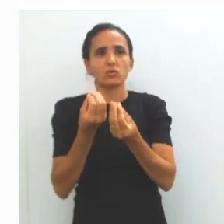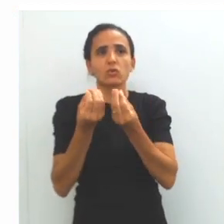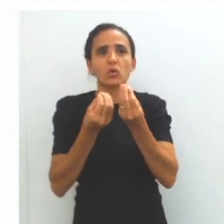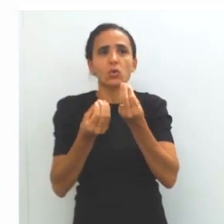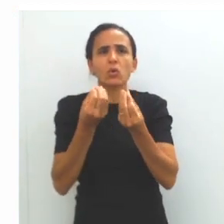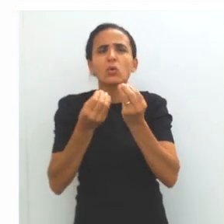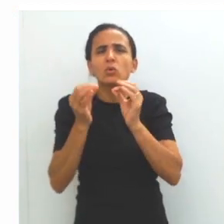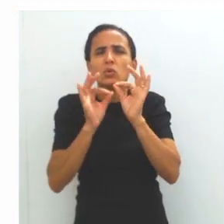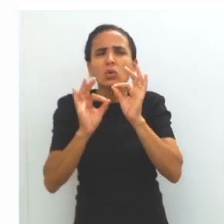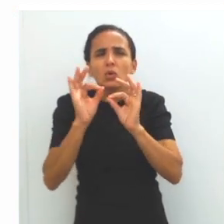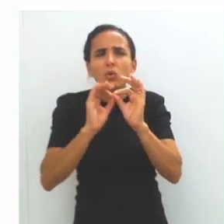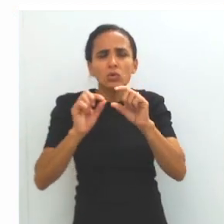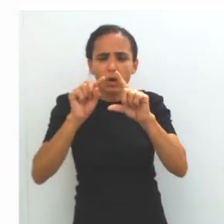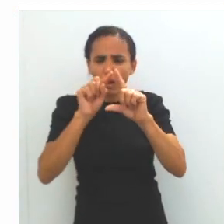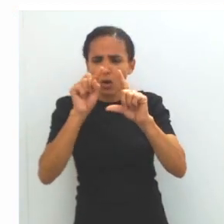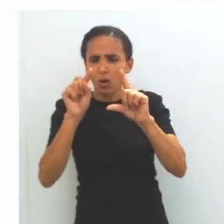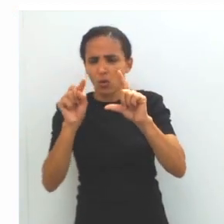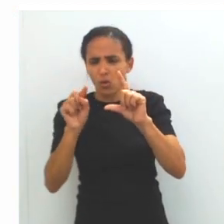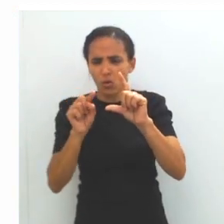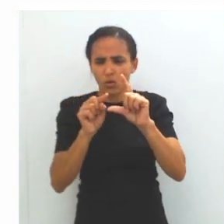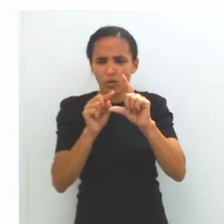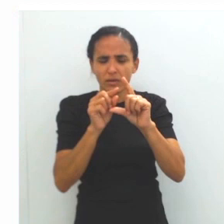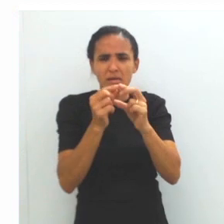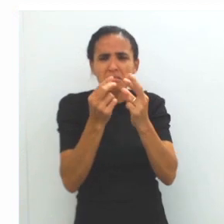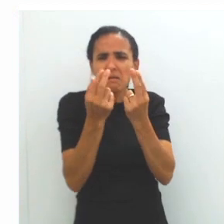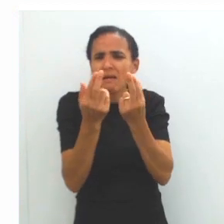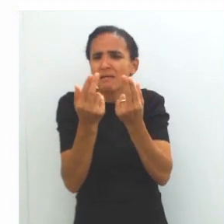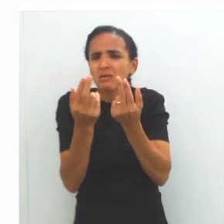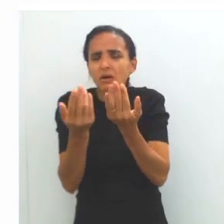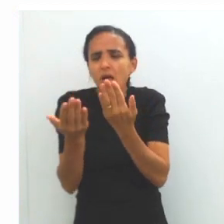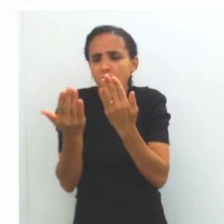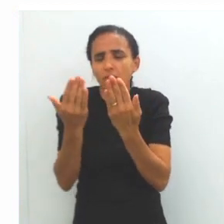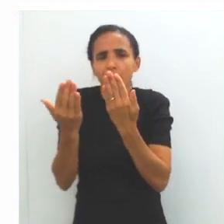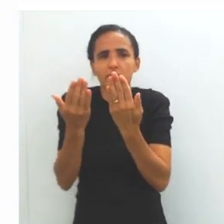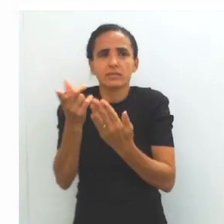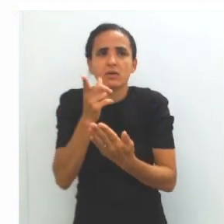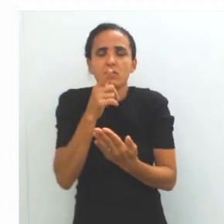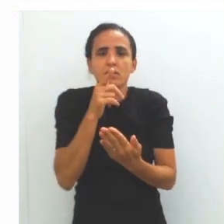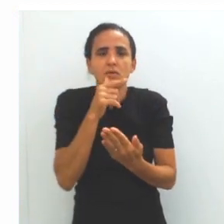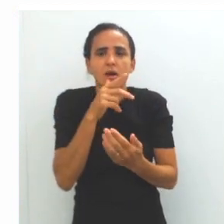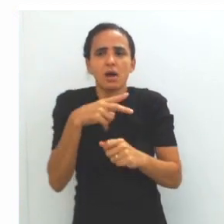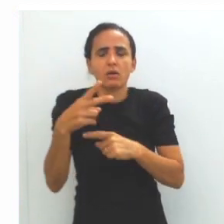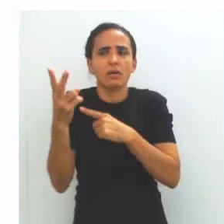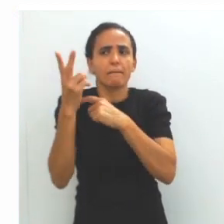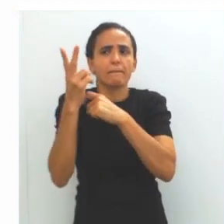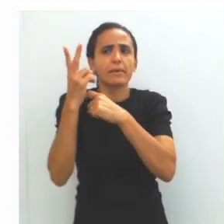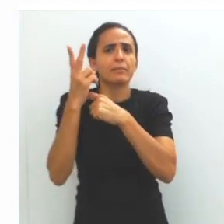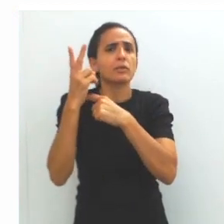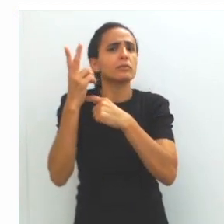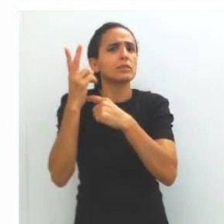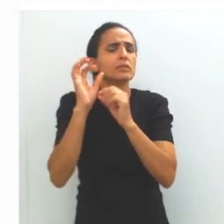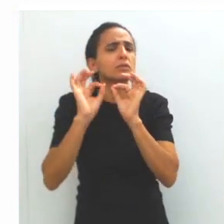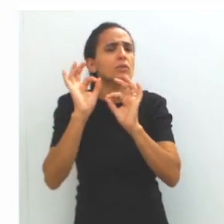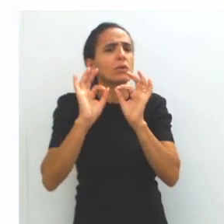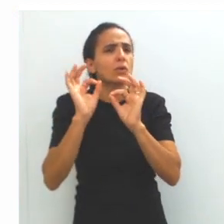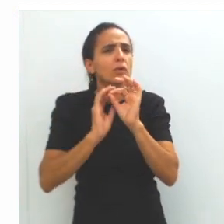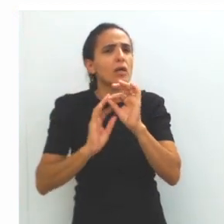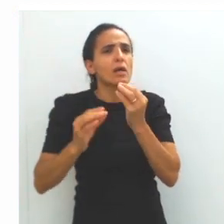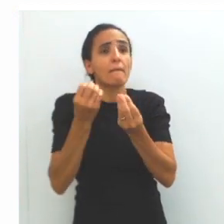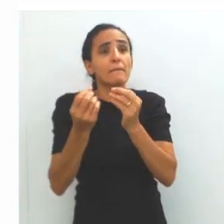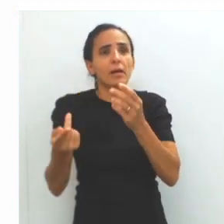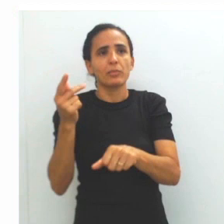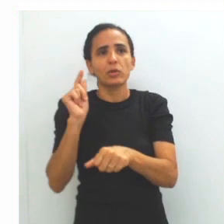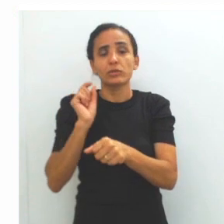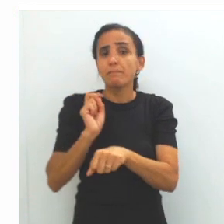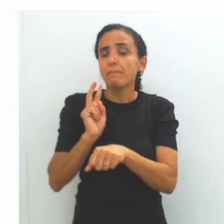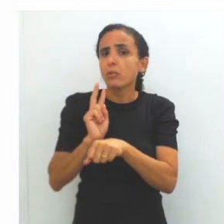humor aquoso, feito uma bolhazinha de água, também para proteger. Proteger o quê? A